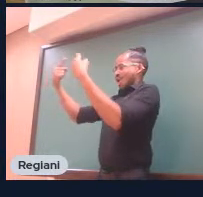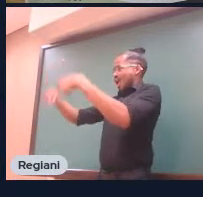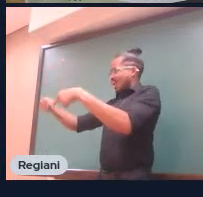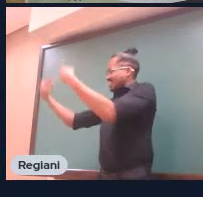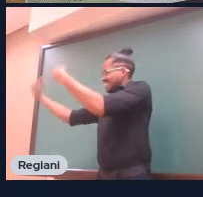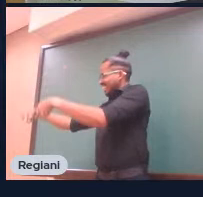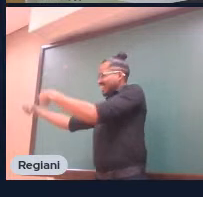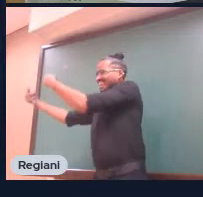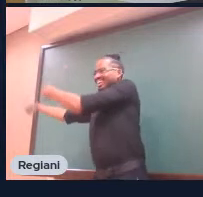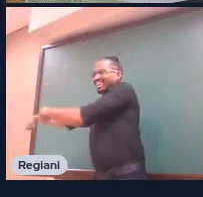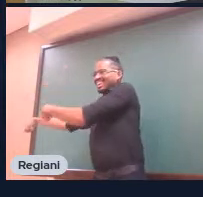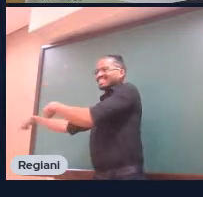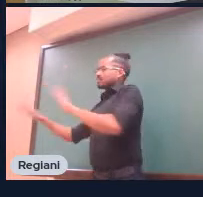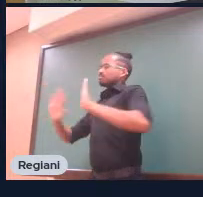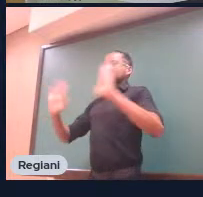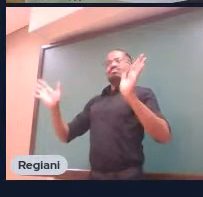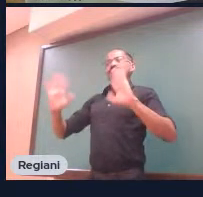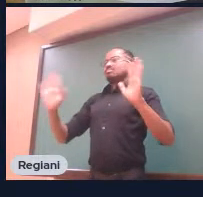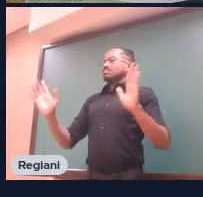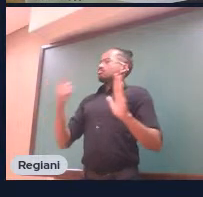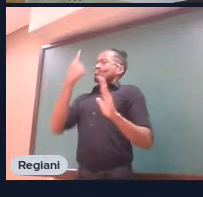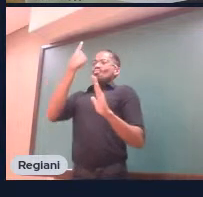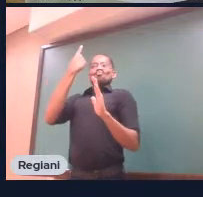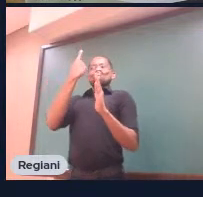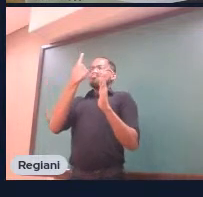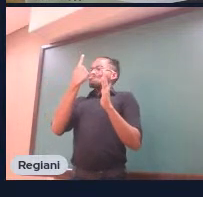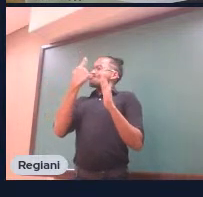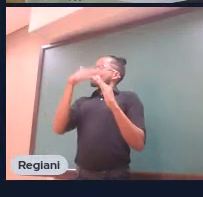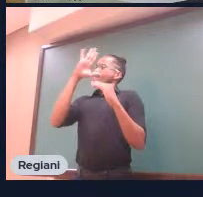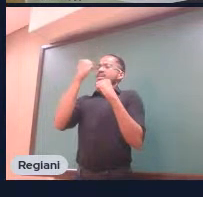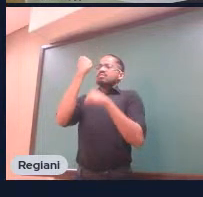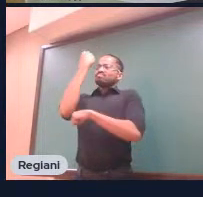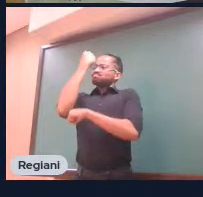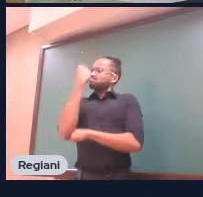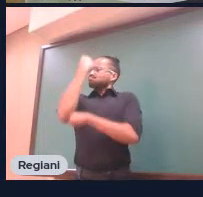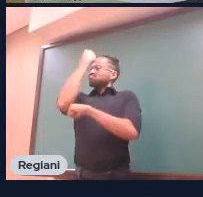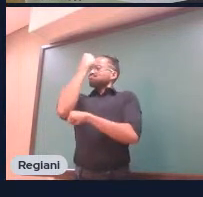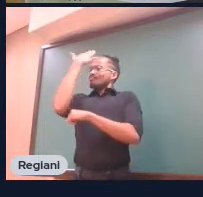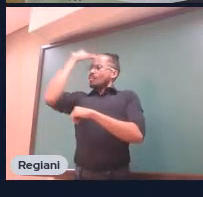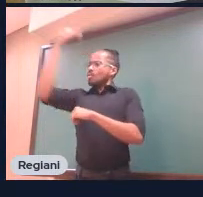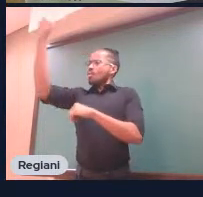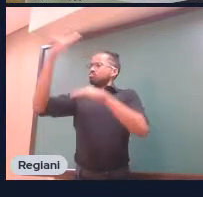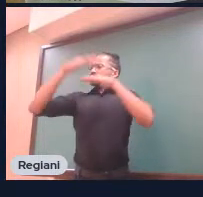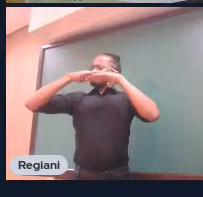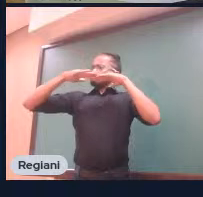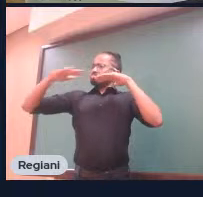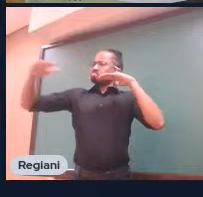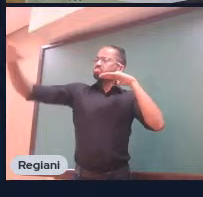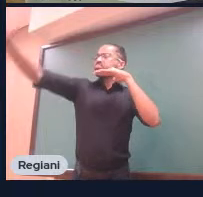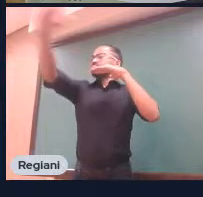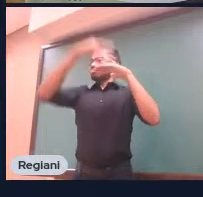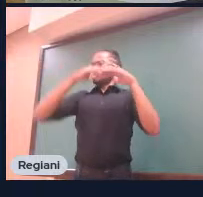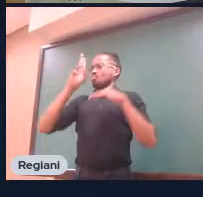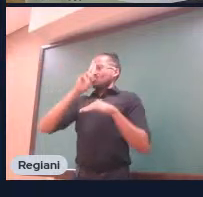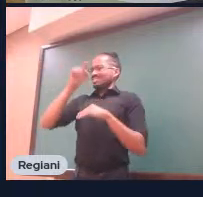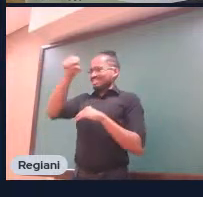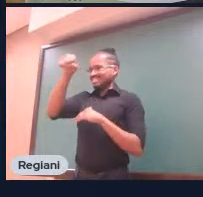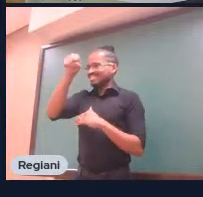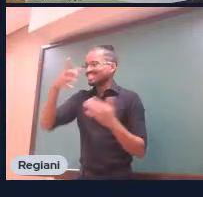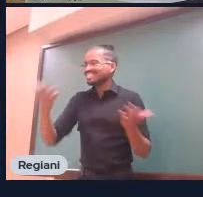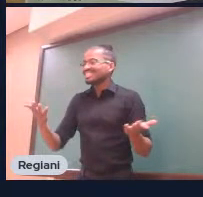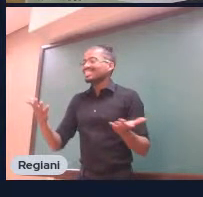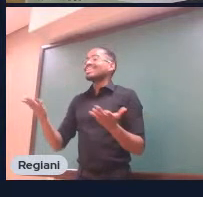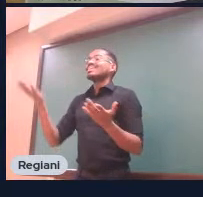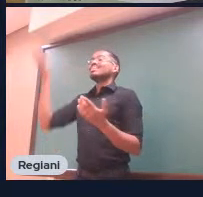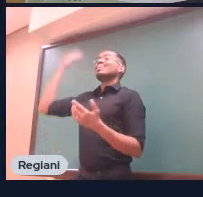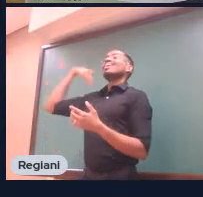serviços que são mais consolidados, que estão mais pontuais, para a necessidade de